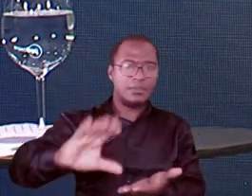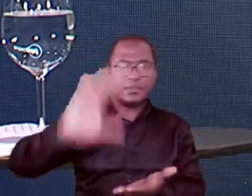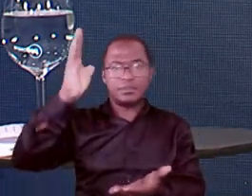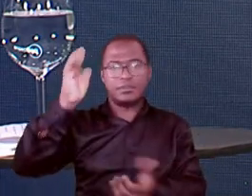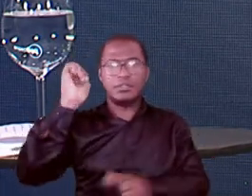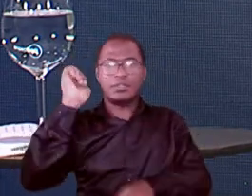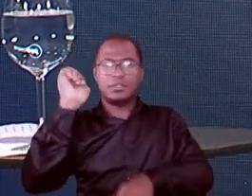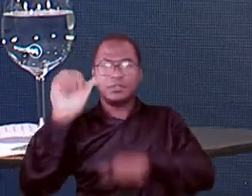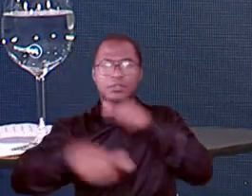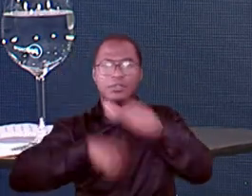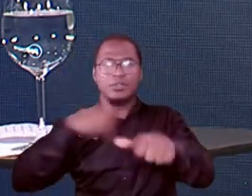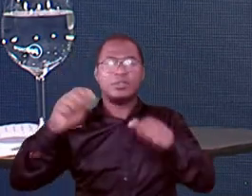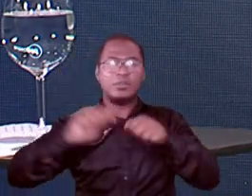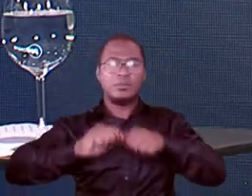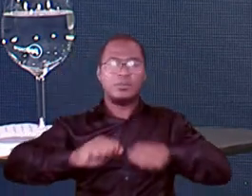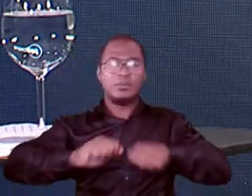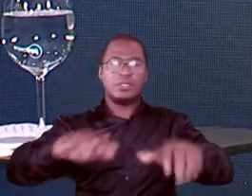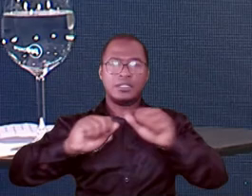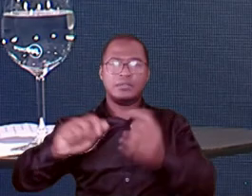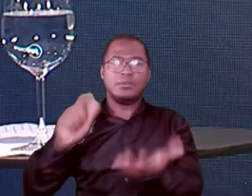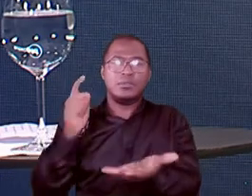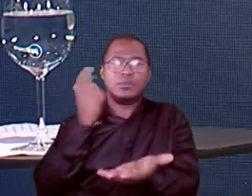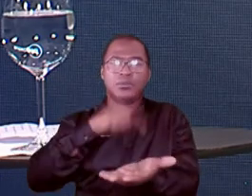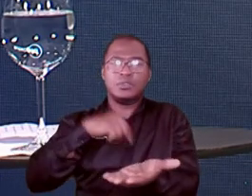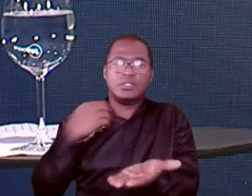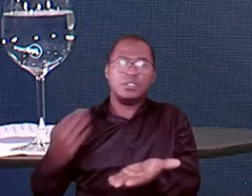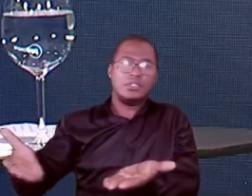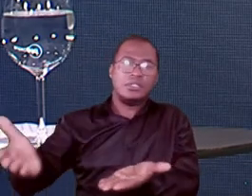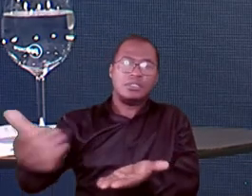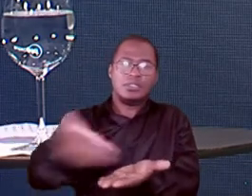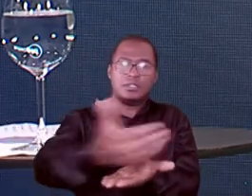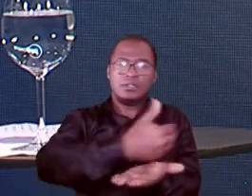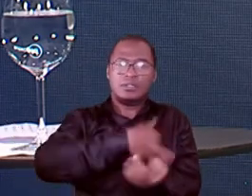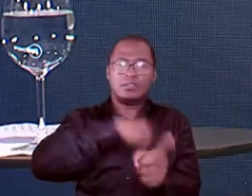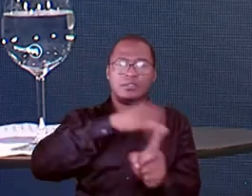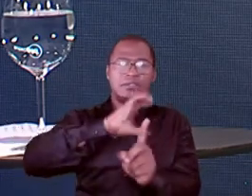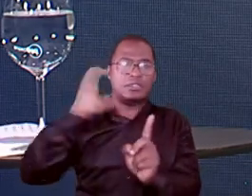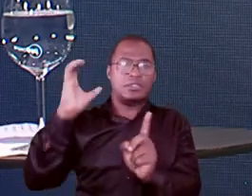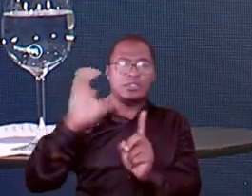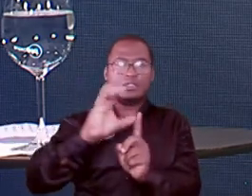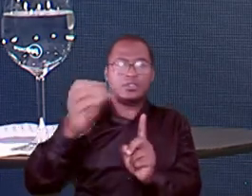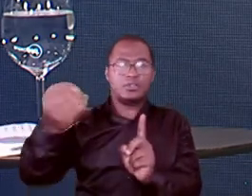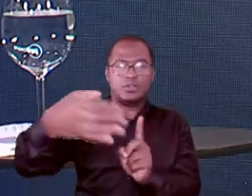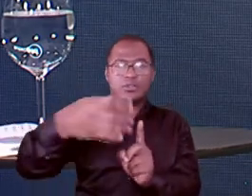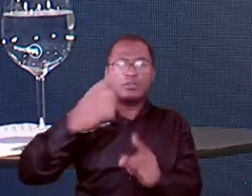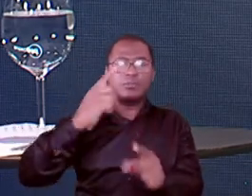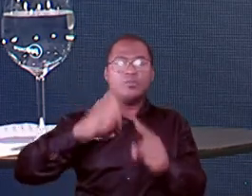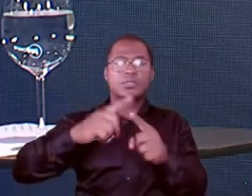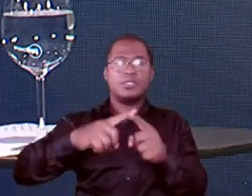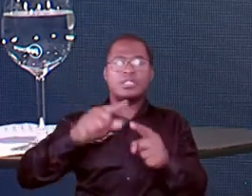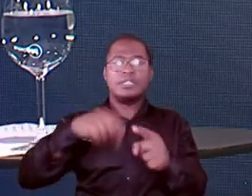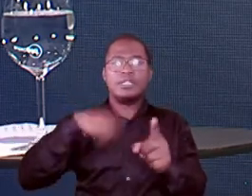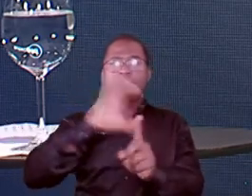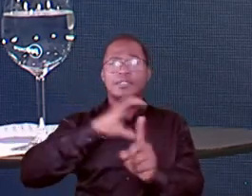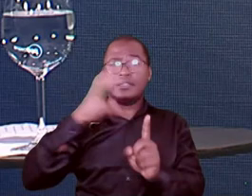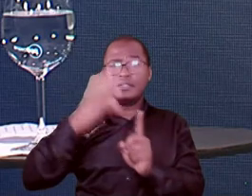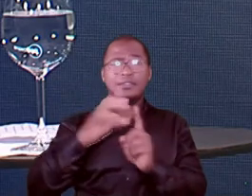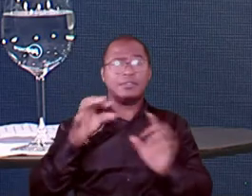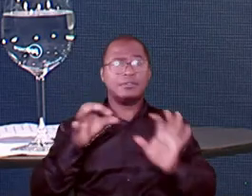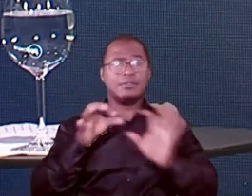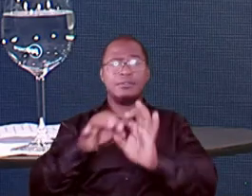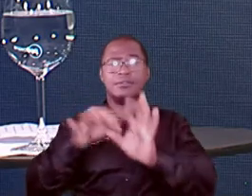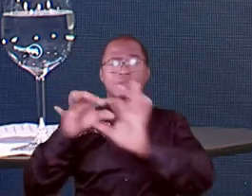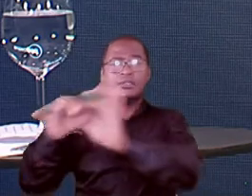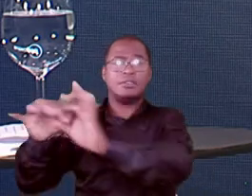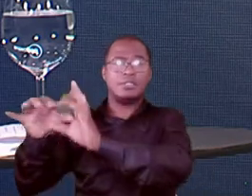de custo de aquisição de clientes né porque esses clientes já tão interligados a grandes indústrias a grande varejistas